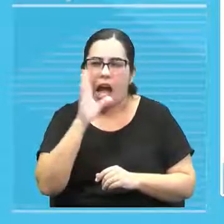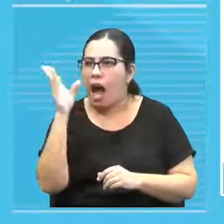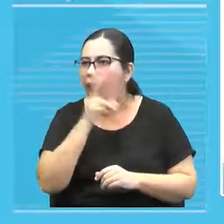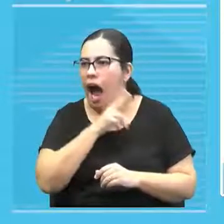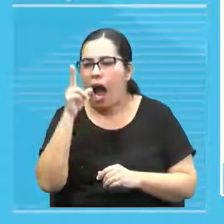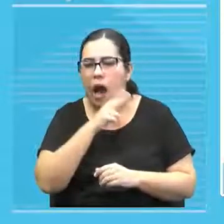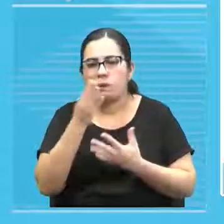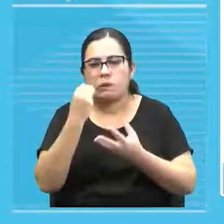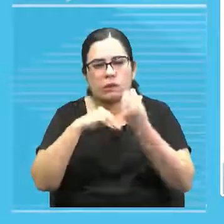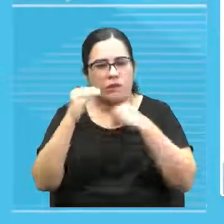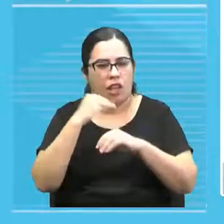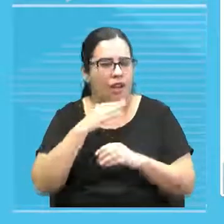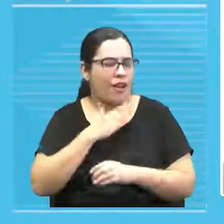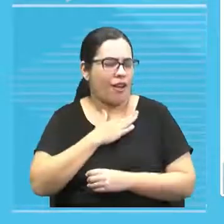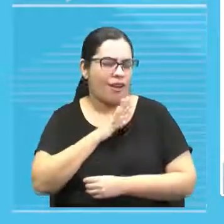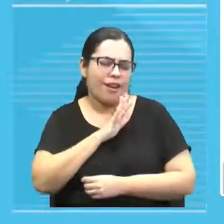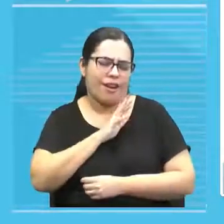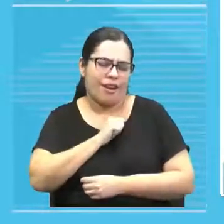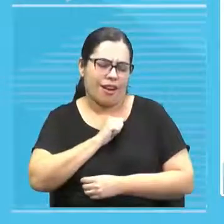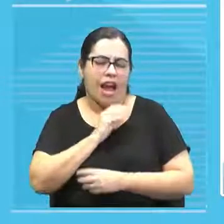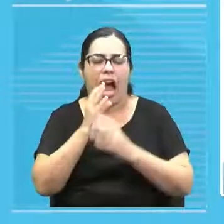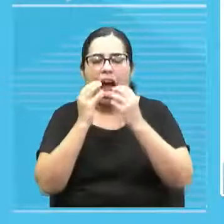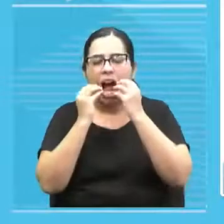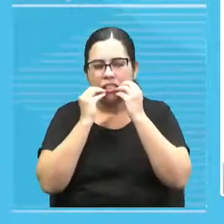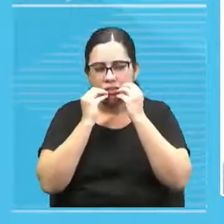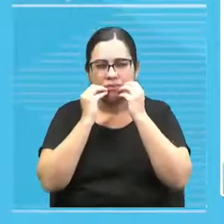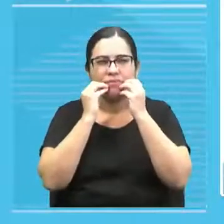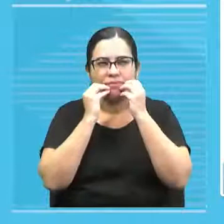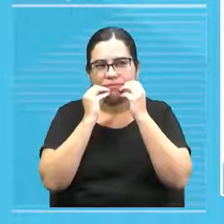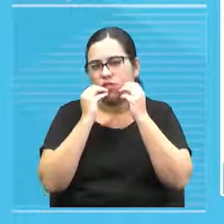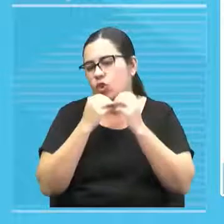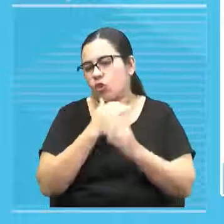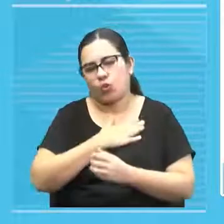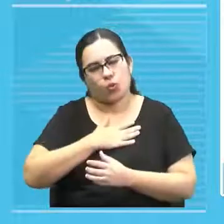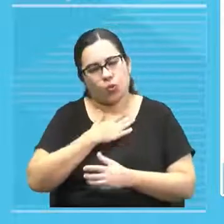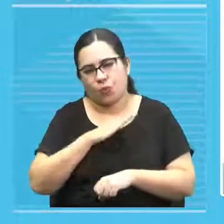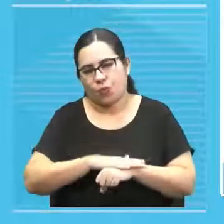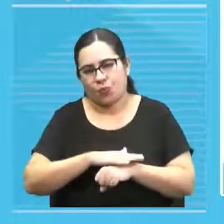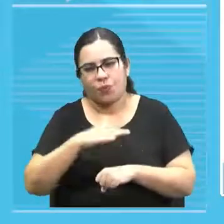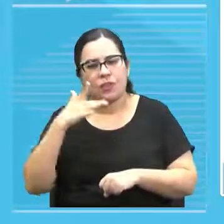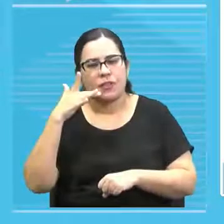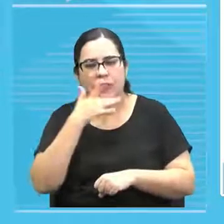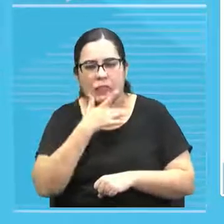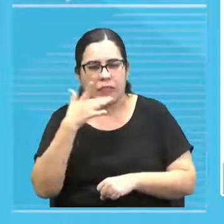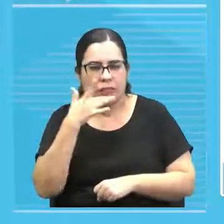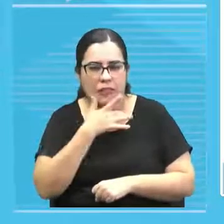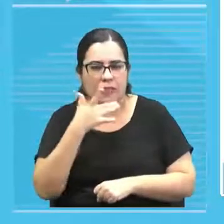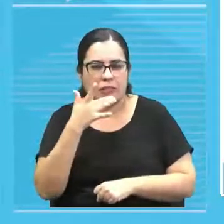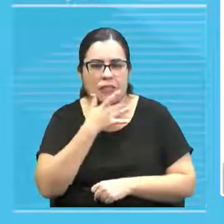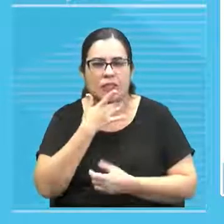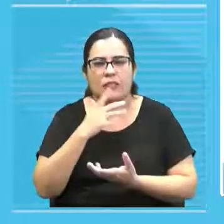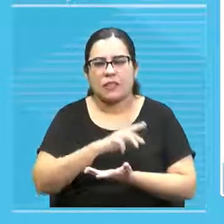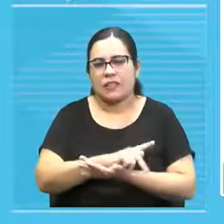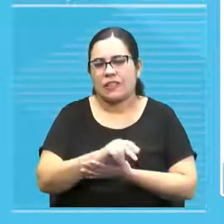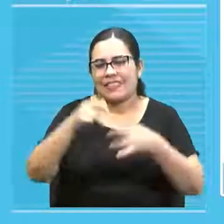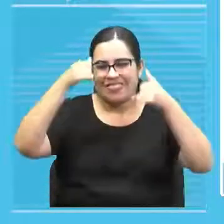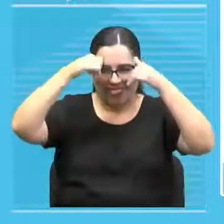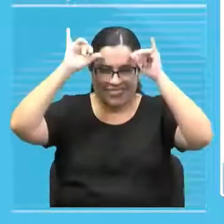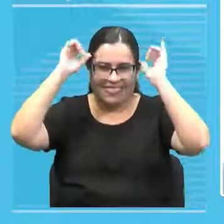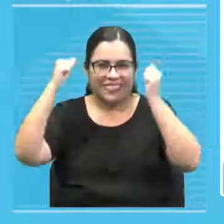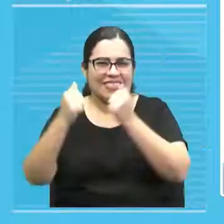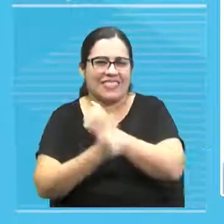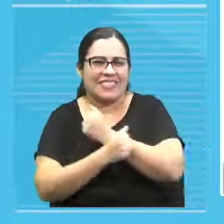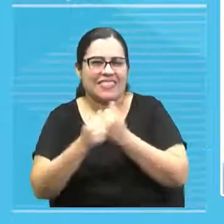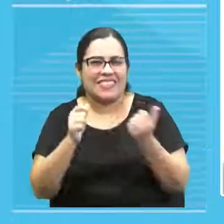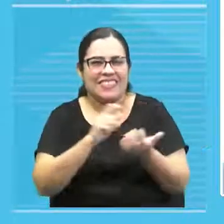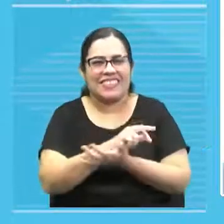exemplo quem eu mesmo gosto muito de fast-food não é eu acho muito bom como panelada mão de vaca Mas também eu gosto de